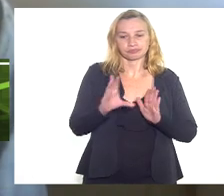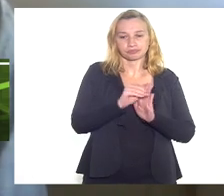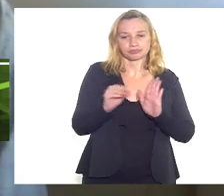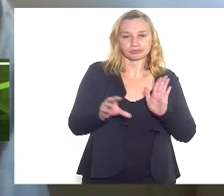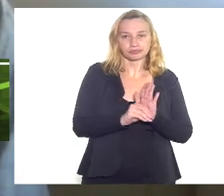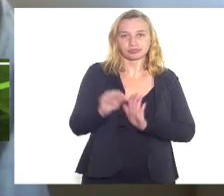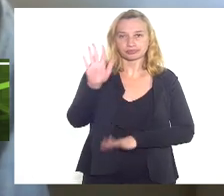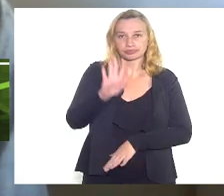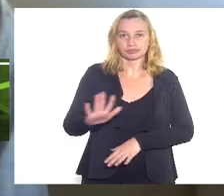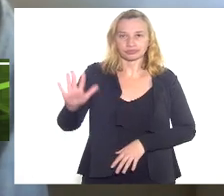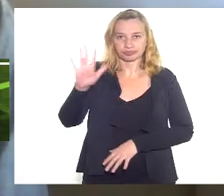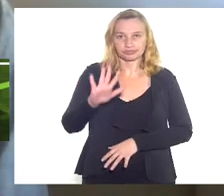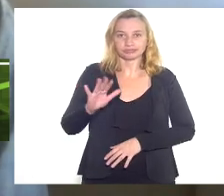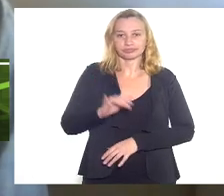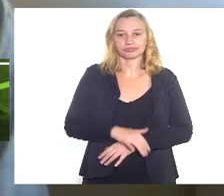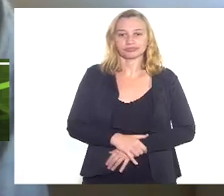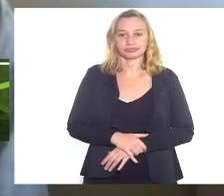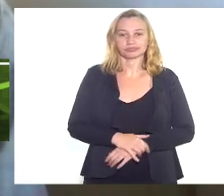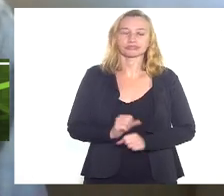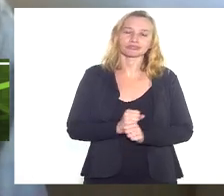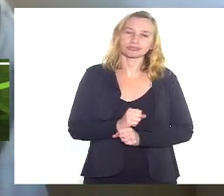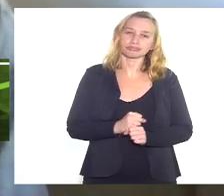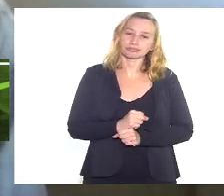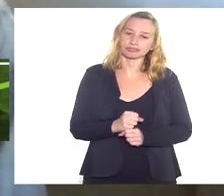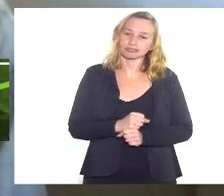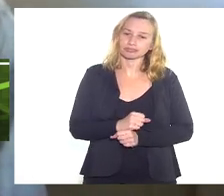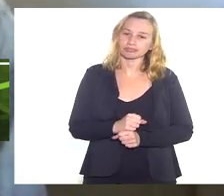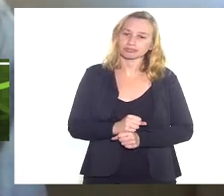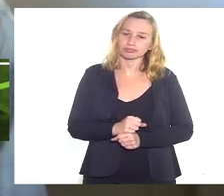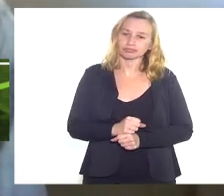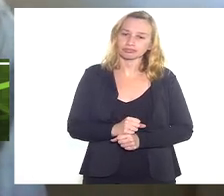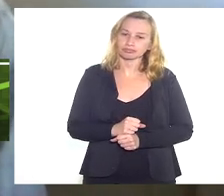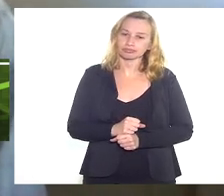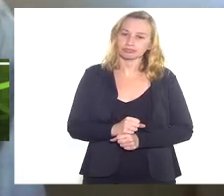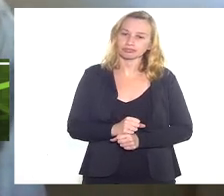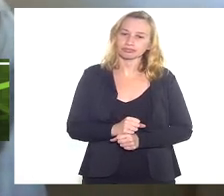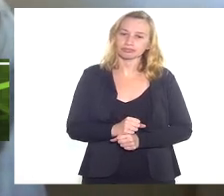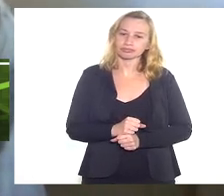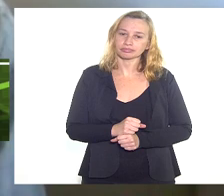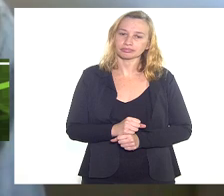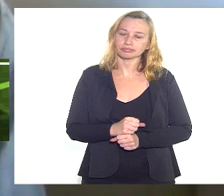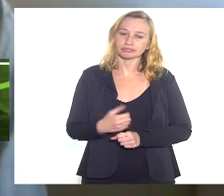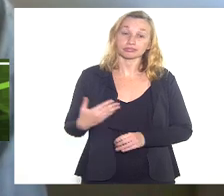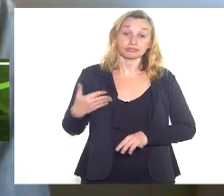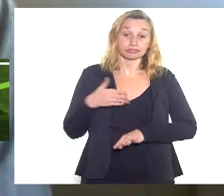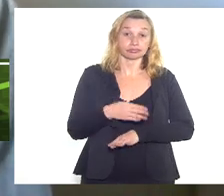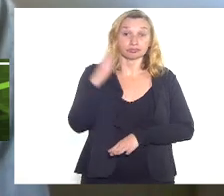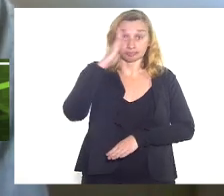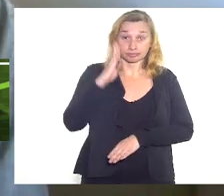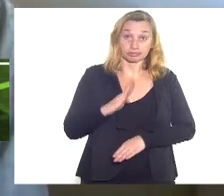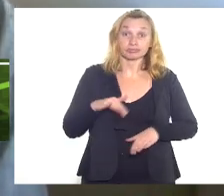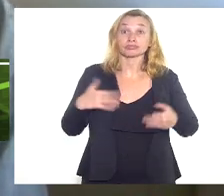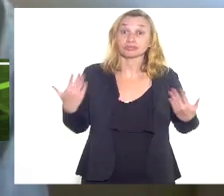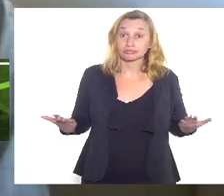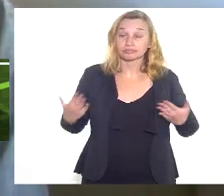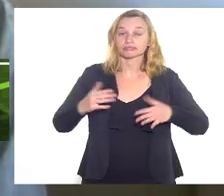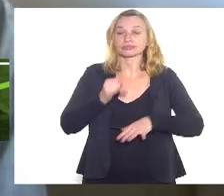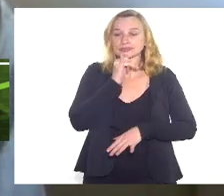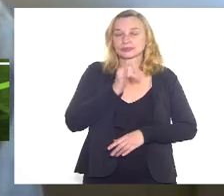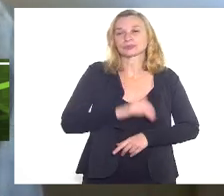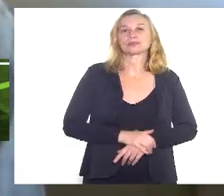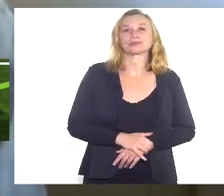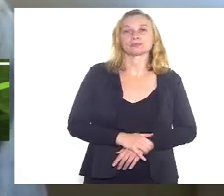nacional equivalente no ano que se deu esse afretamento. Então, por